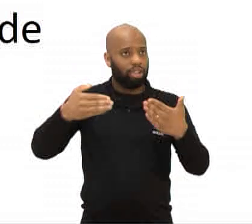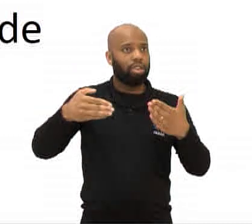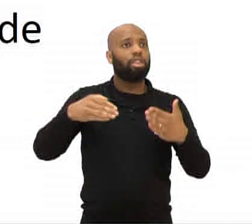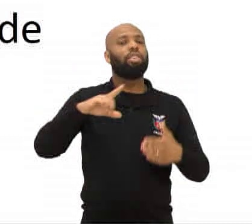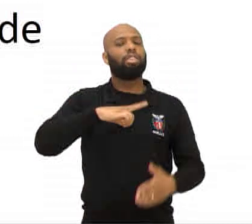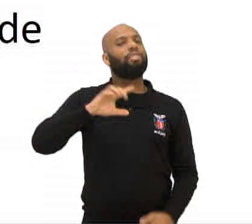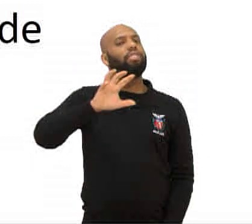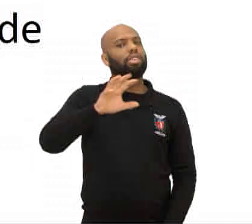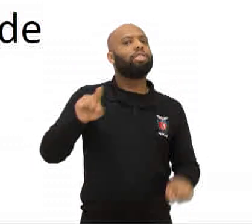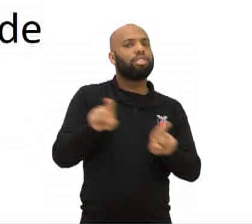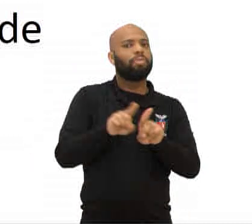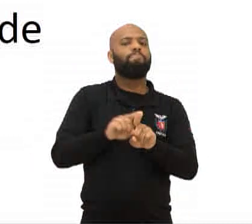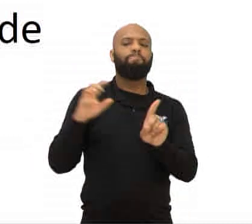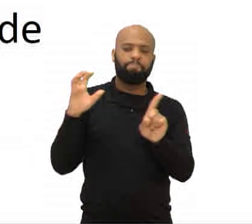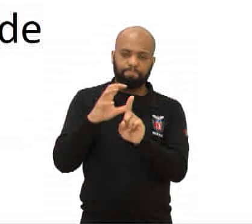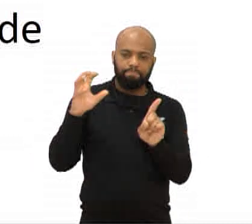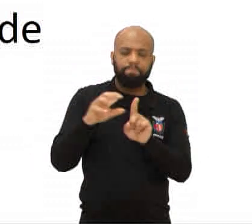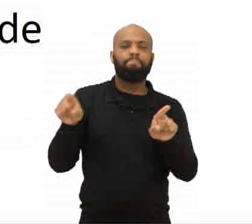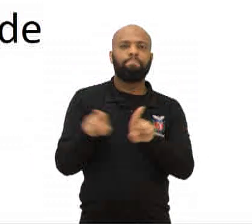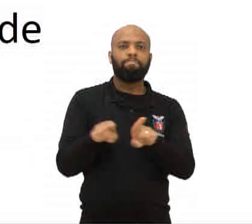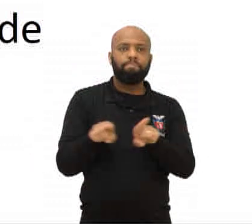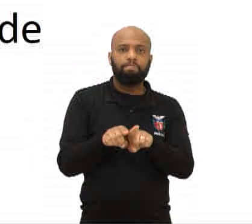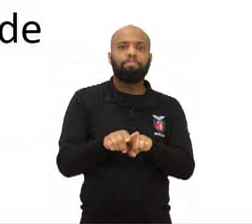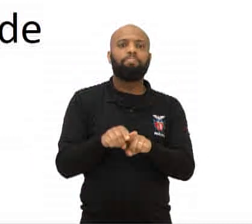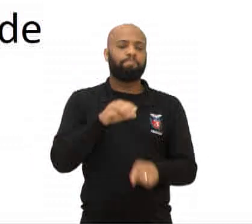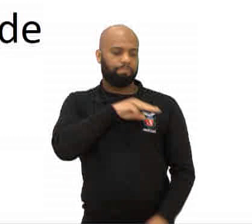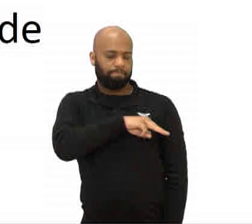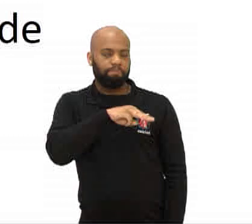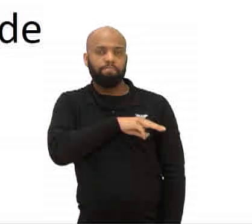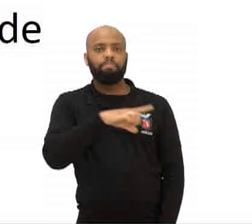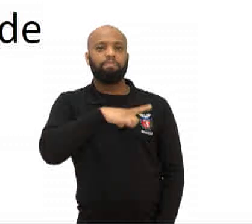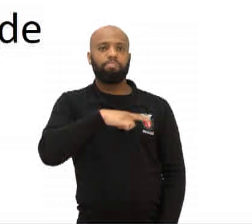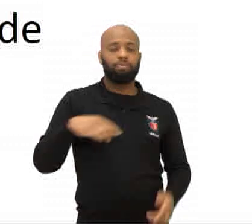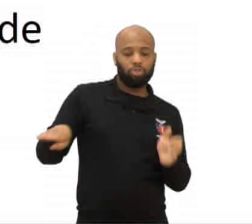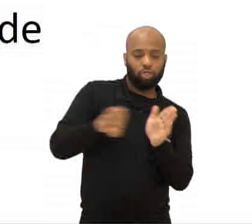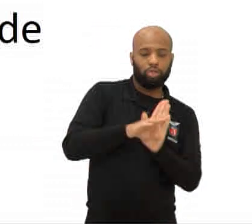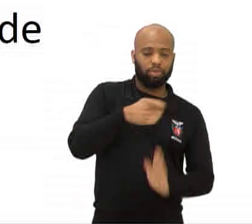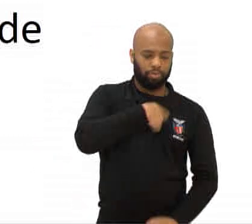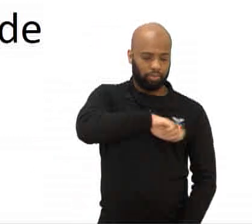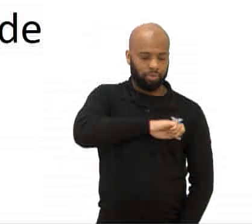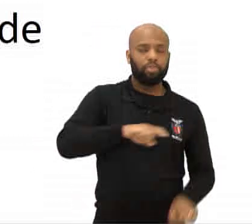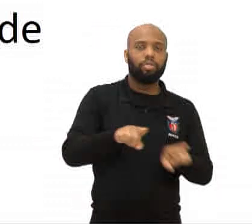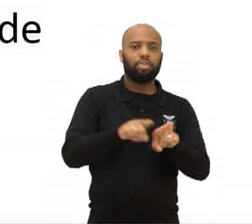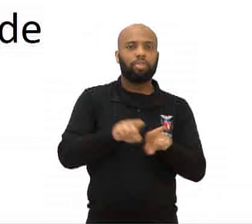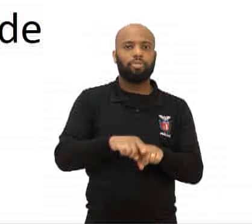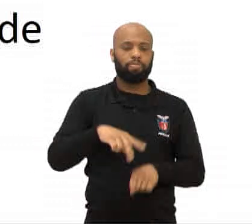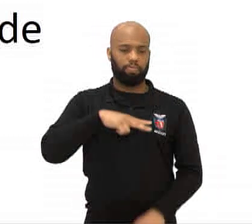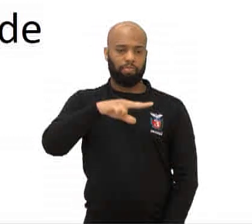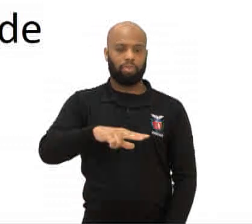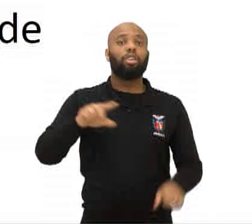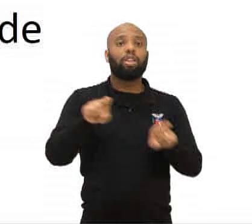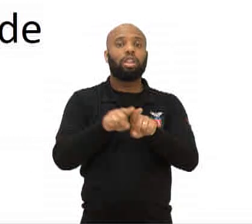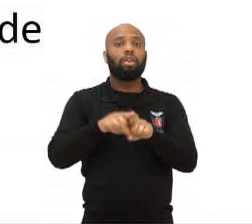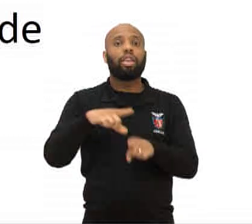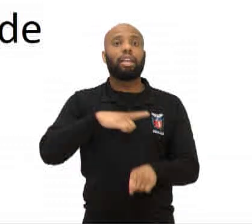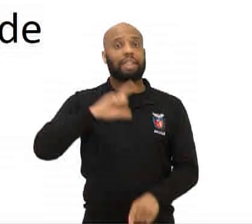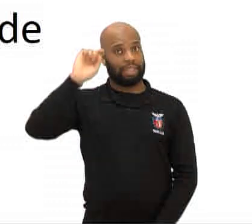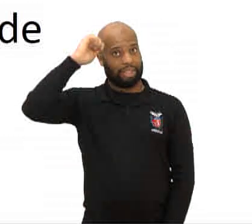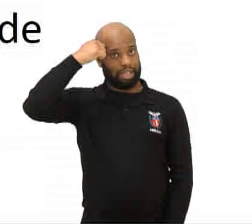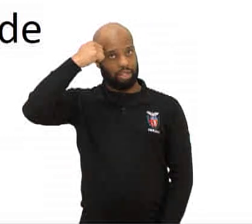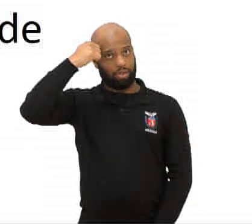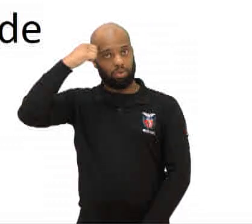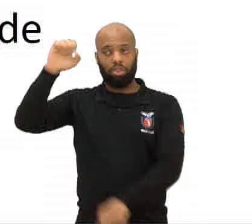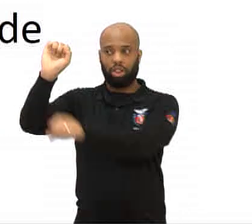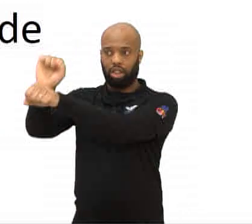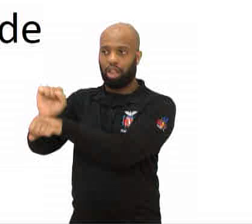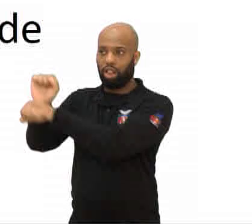a contribuição ali a partir das missões com a chegada de espanhóis e portugueses. Além também dos negros que foram